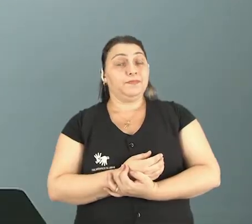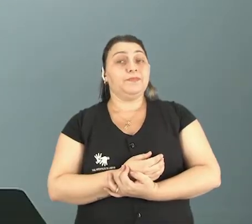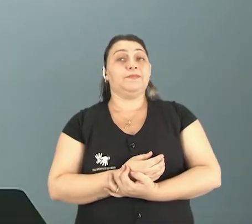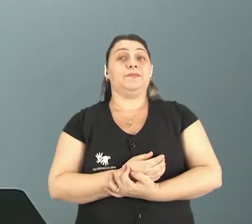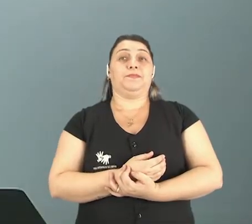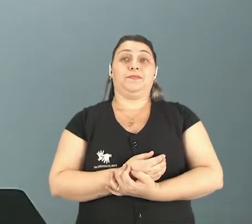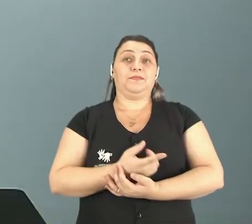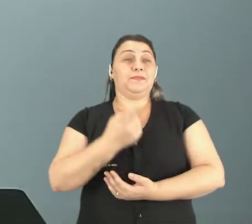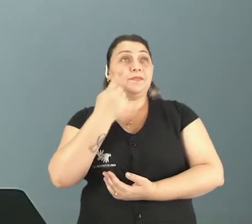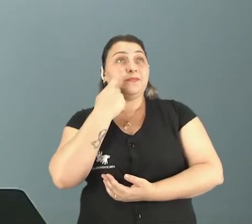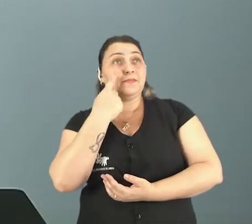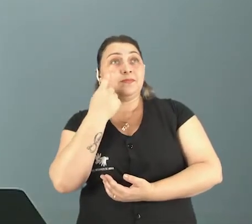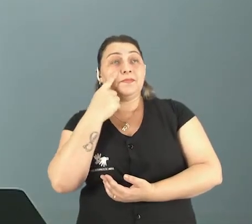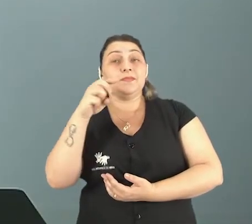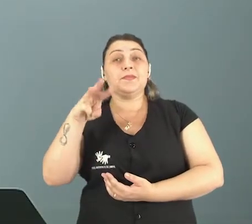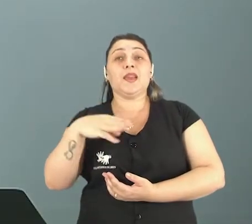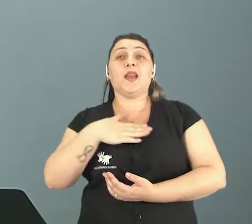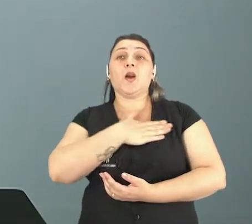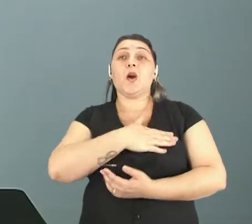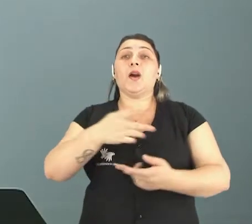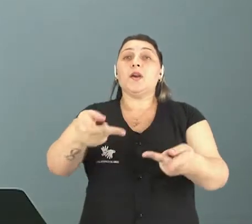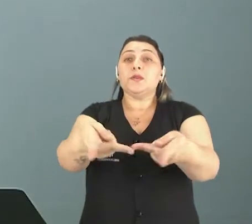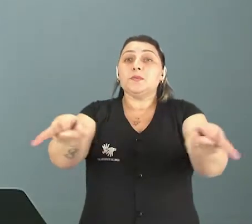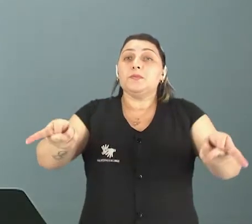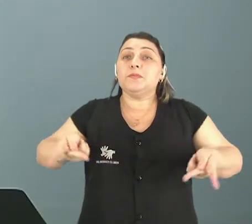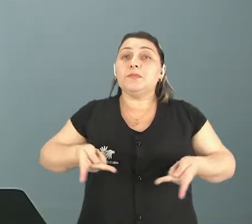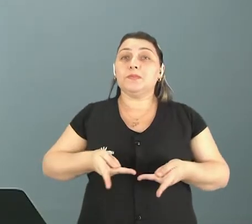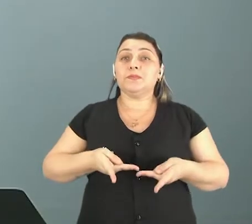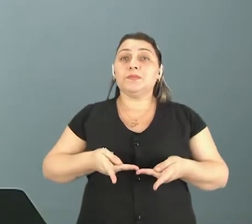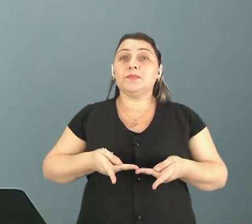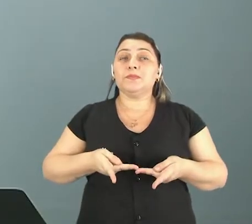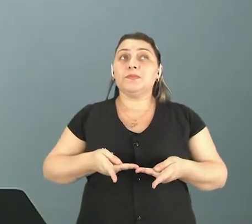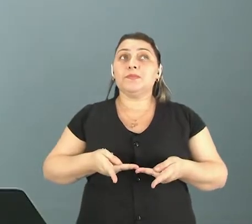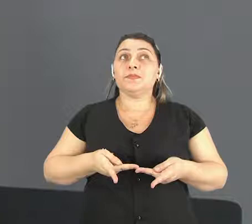olhem aqui. Quem aí gosta de pizza?